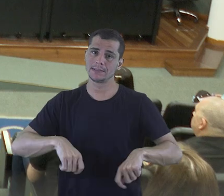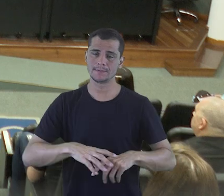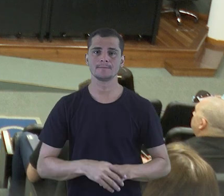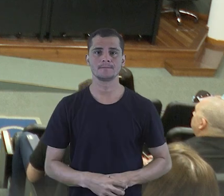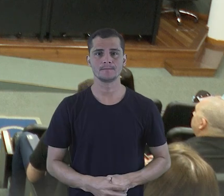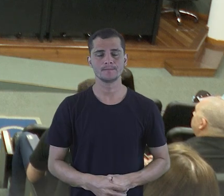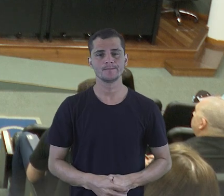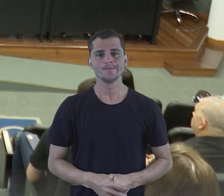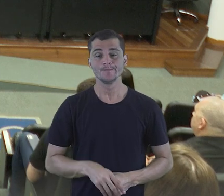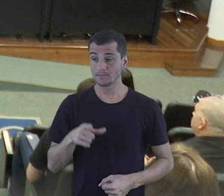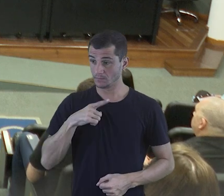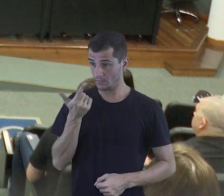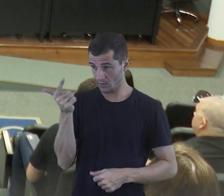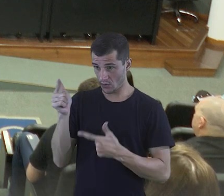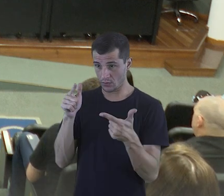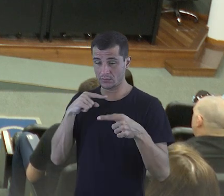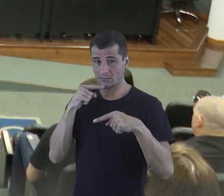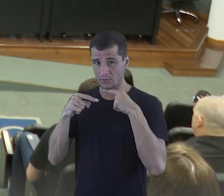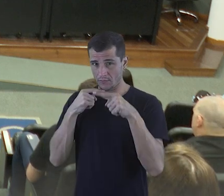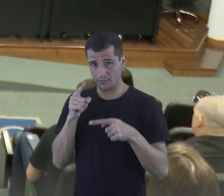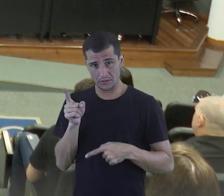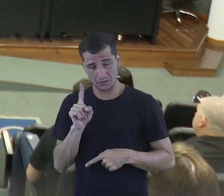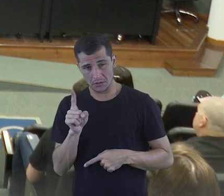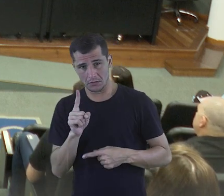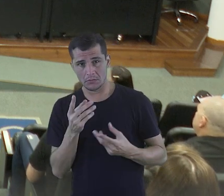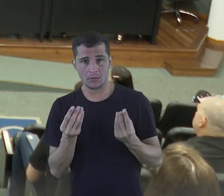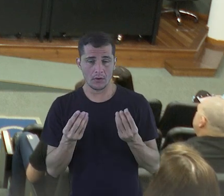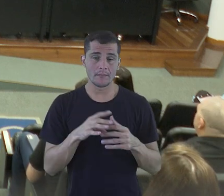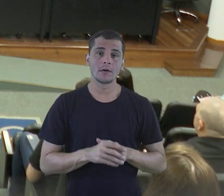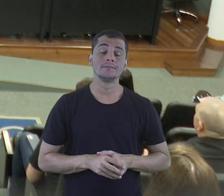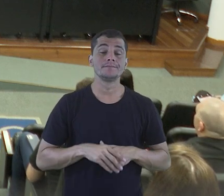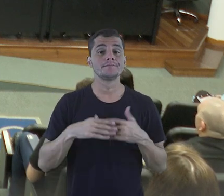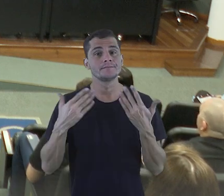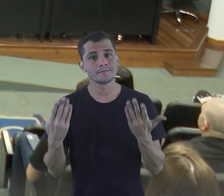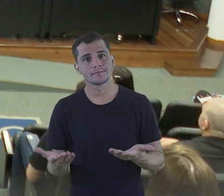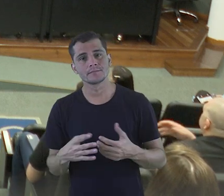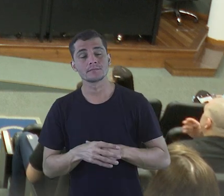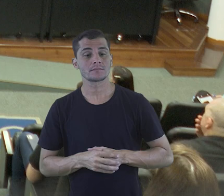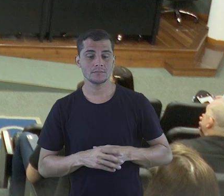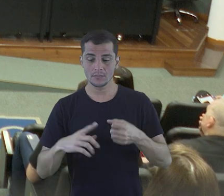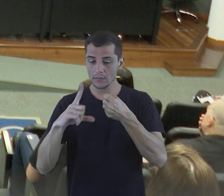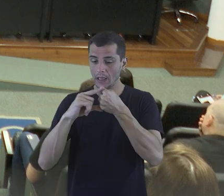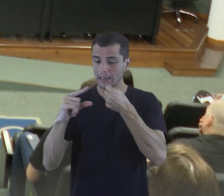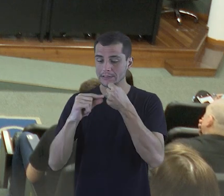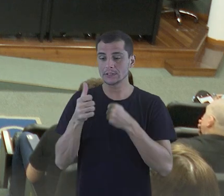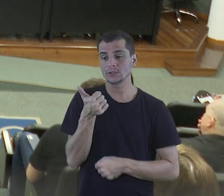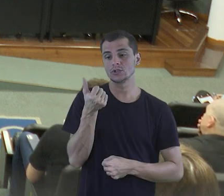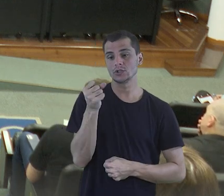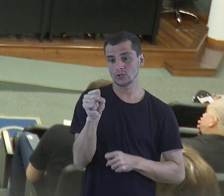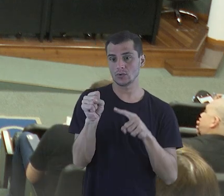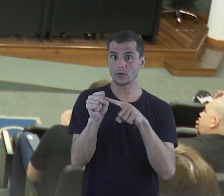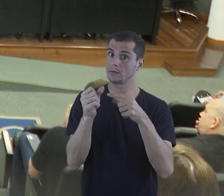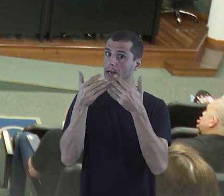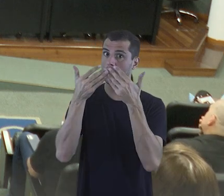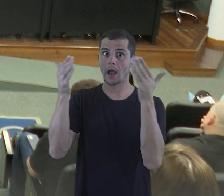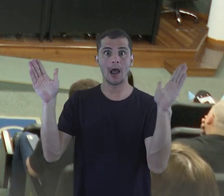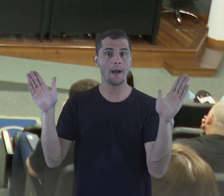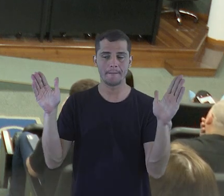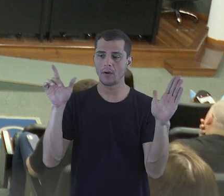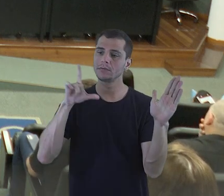mais alguma dúvida pessoal? não? então o artigo 18 ele é bastante amplo no sentido dos direitos dos titulares